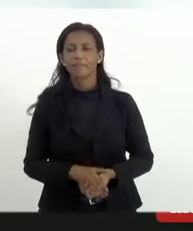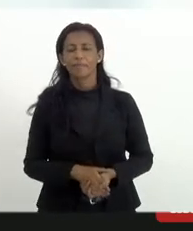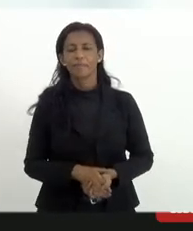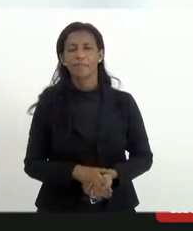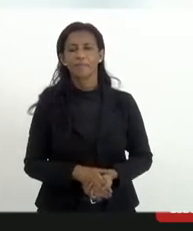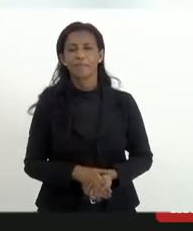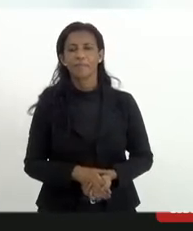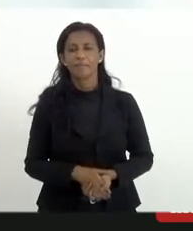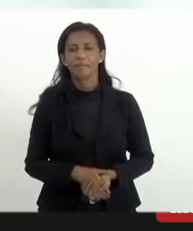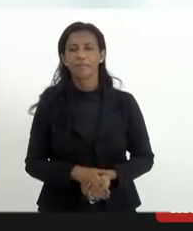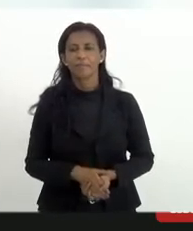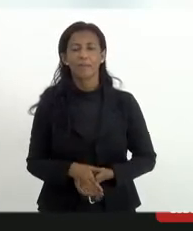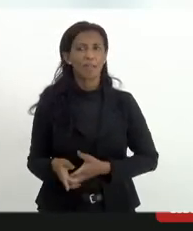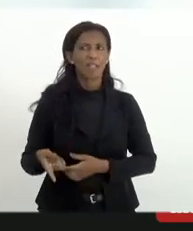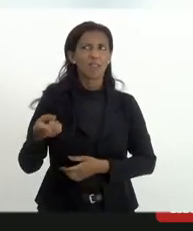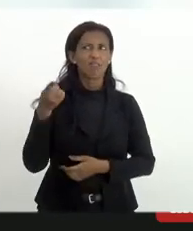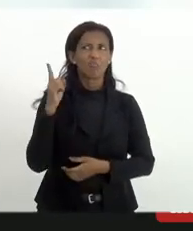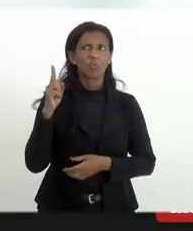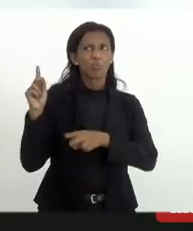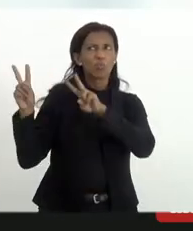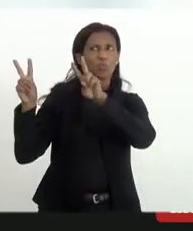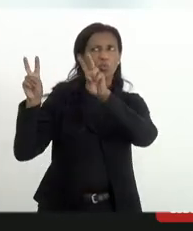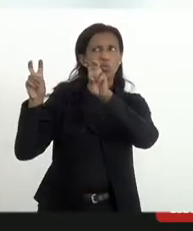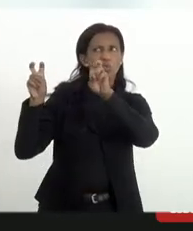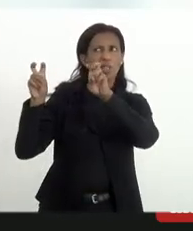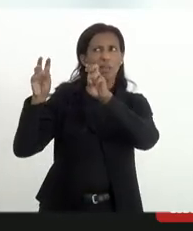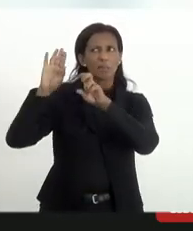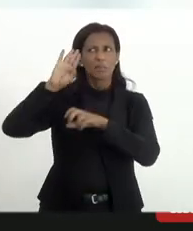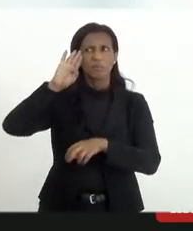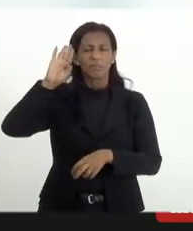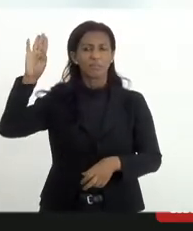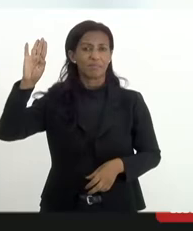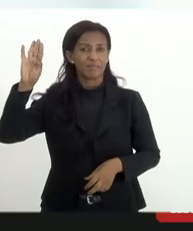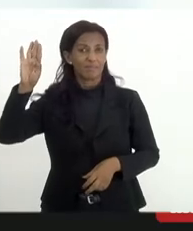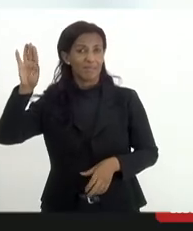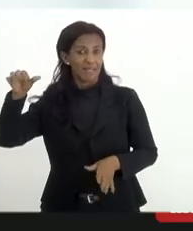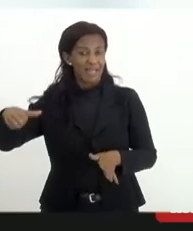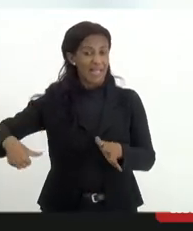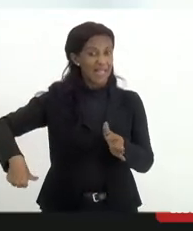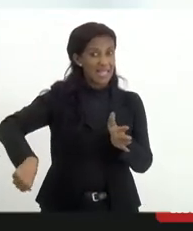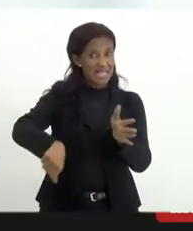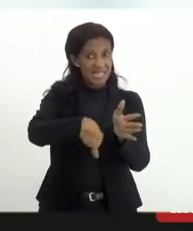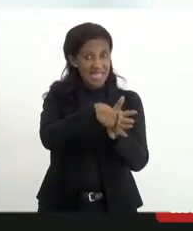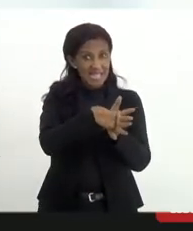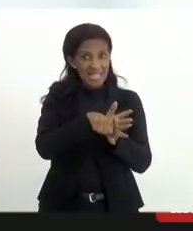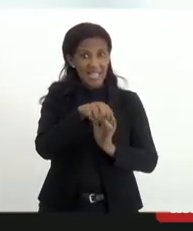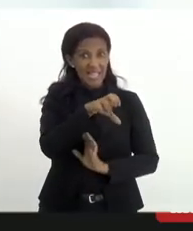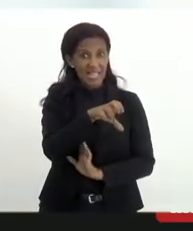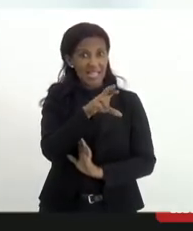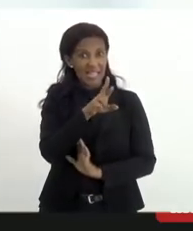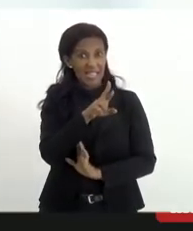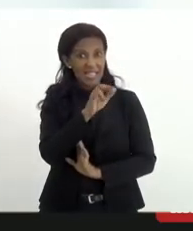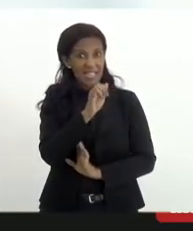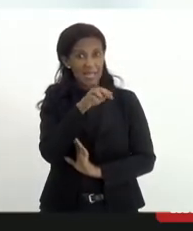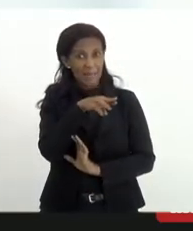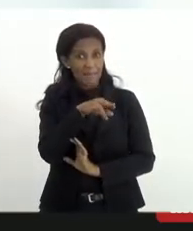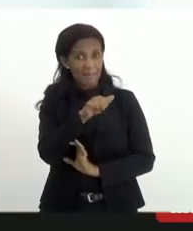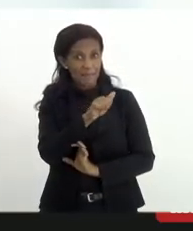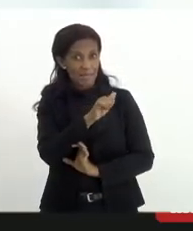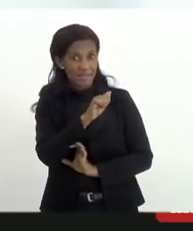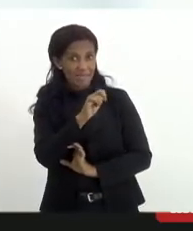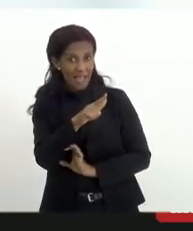E um dos grandes temas que sempre foi colocado na área criminal, né, mas que